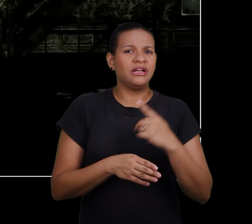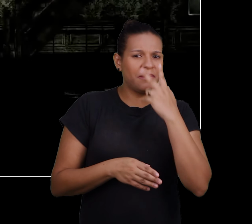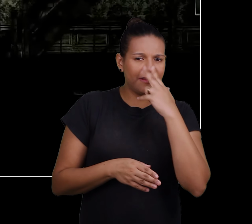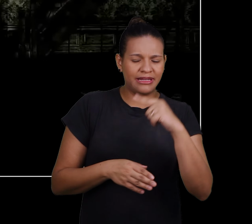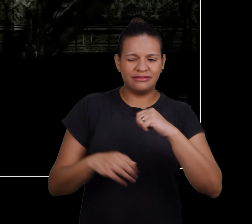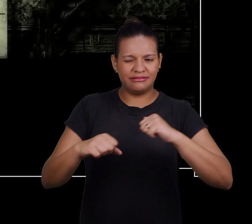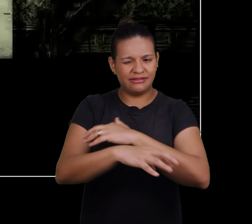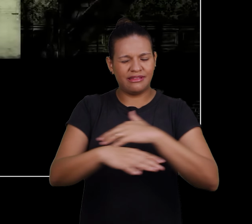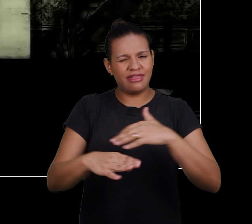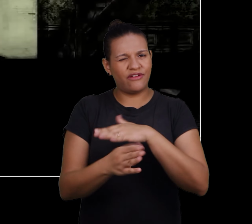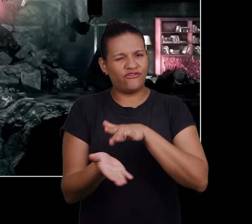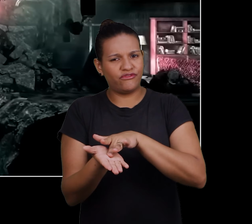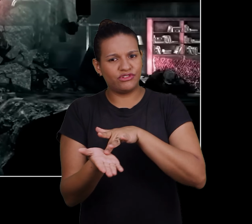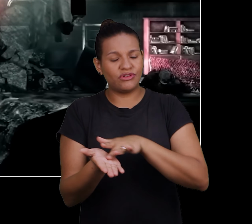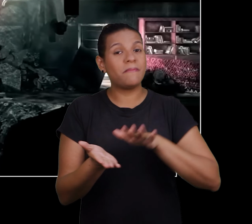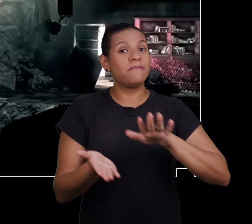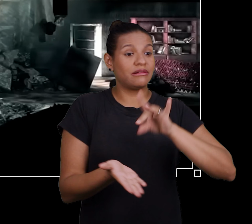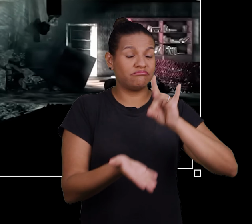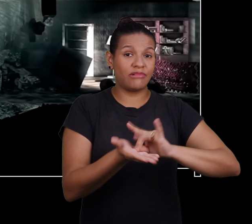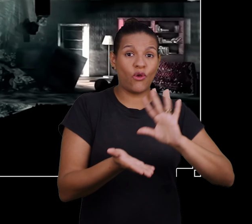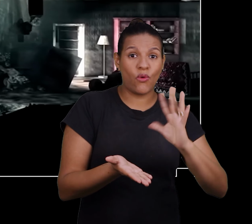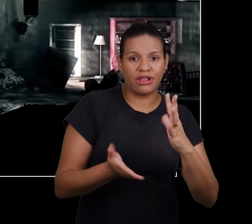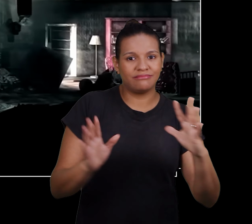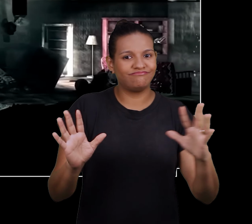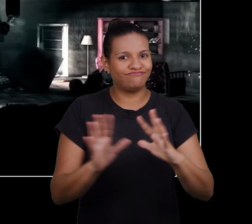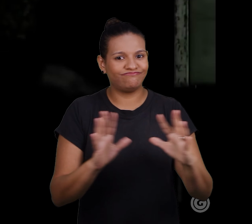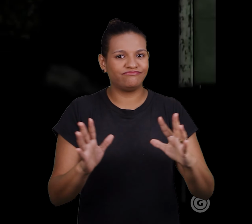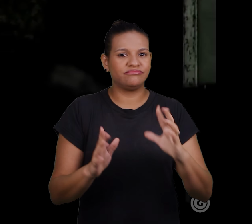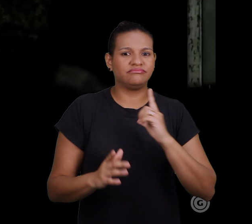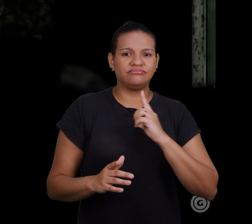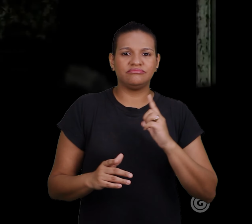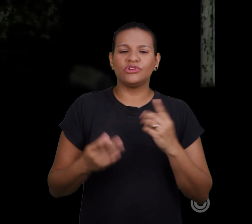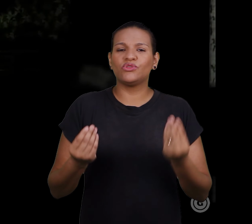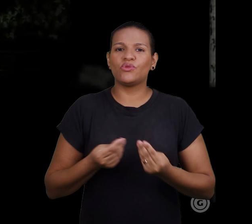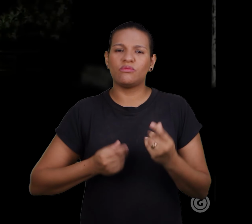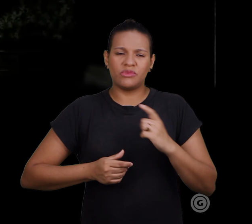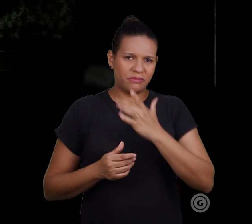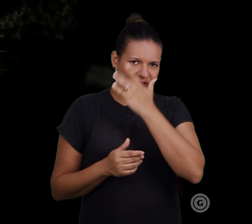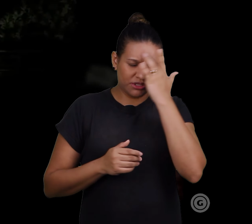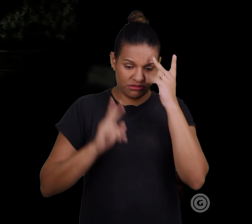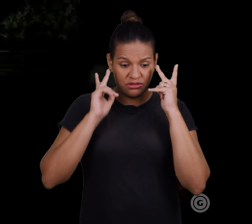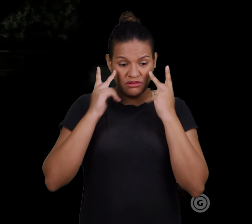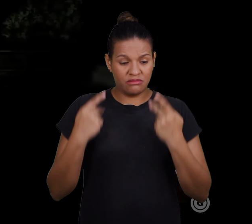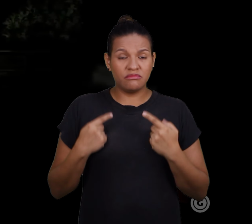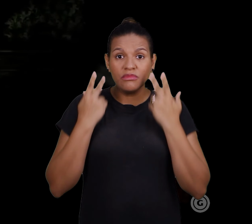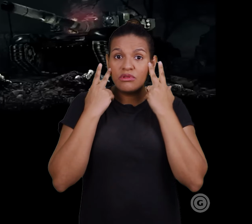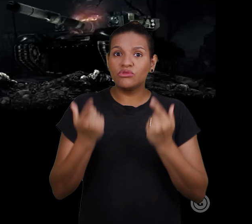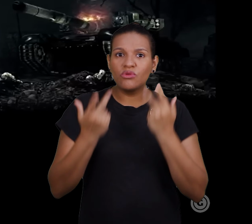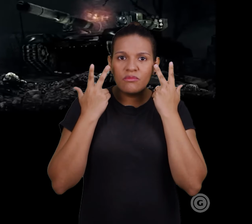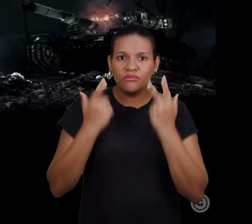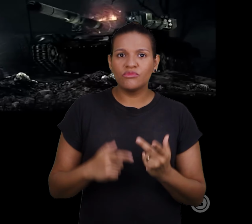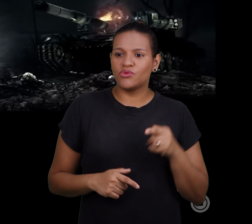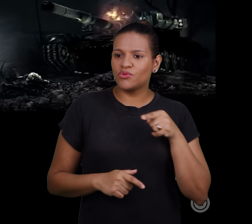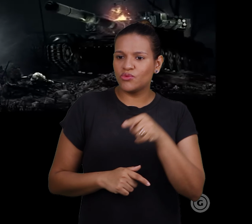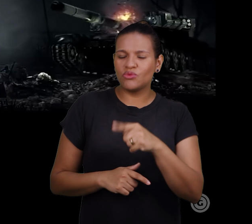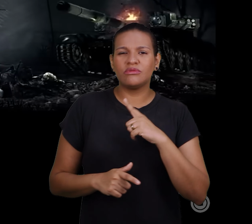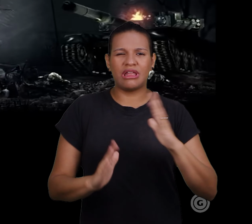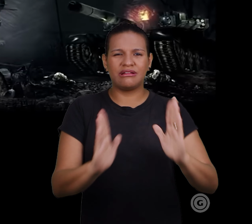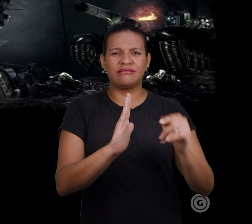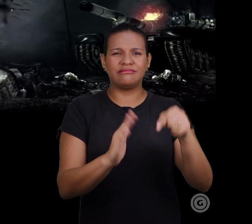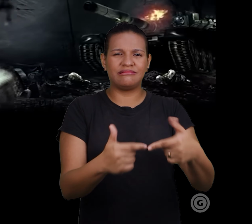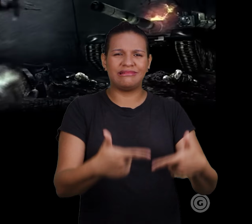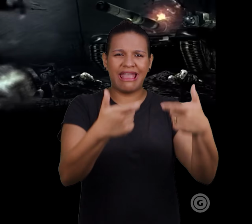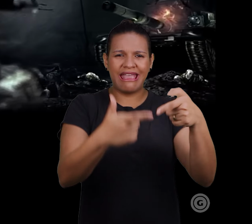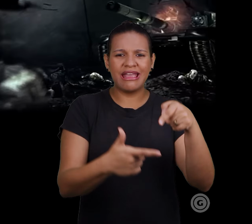inspirada em conflitos reais. Forever. O jogador não controla soldados, mas civis comuns tentando sobreviver em meio à guerra, e se vê